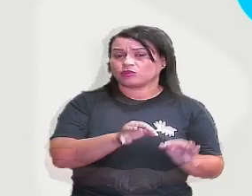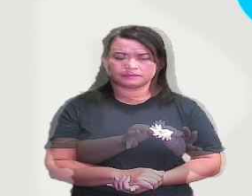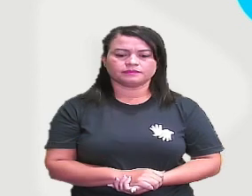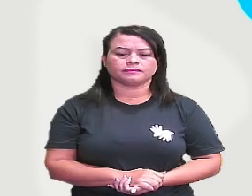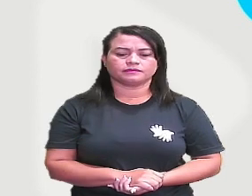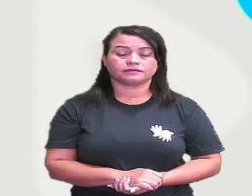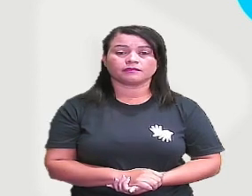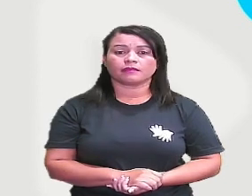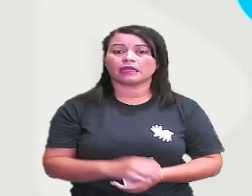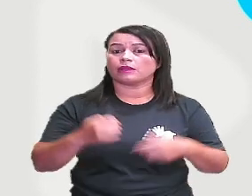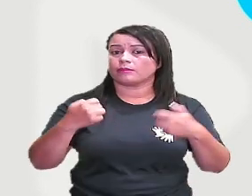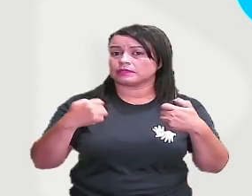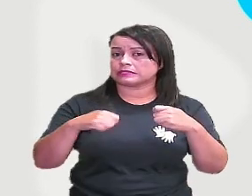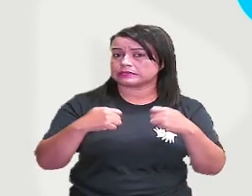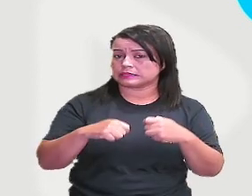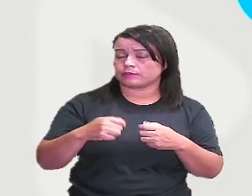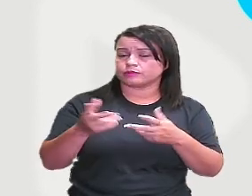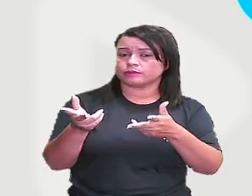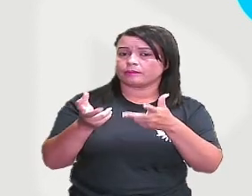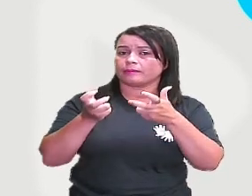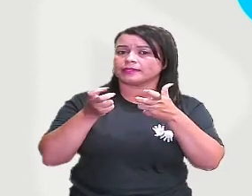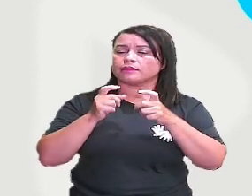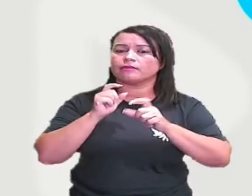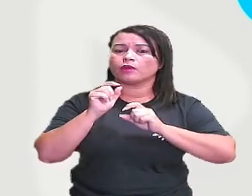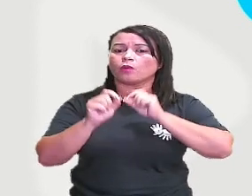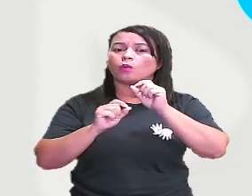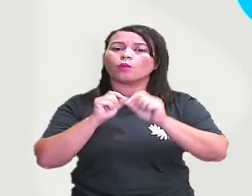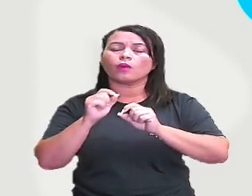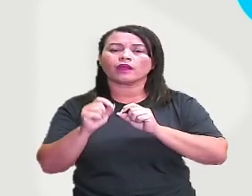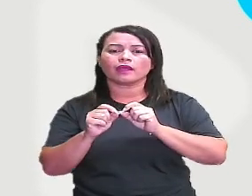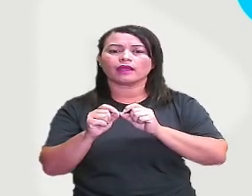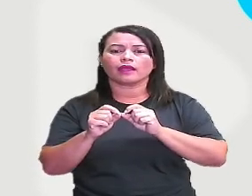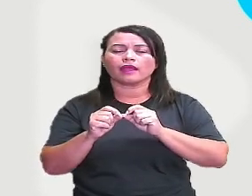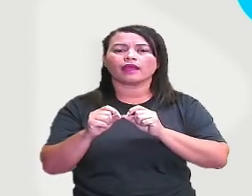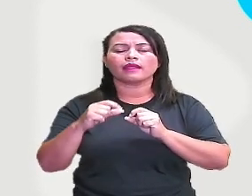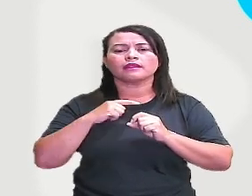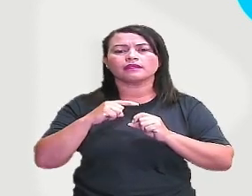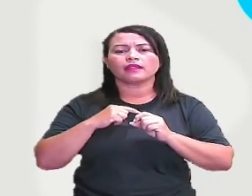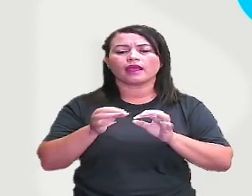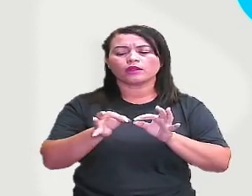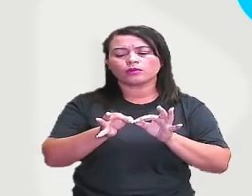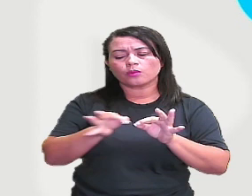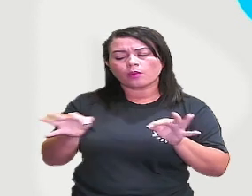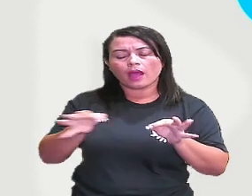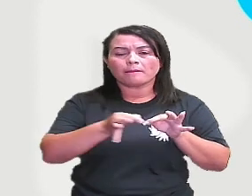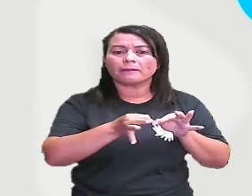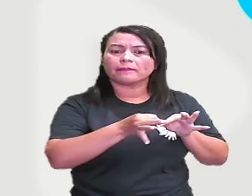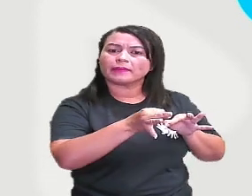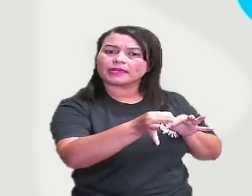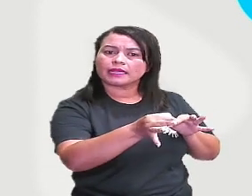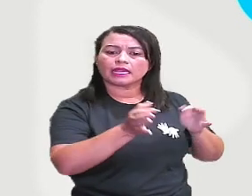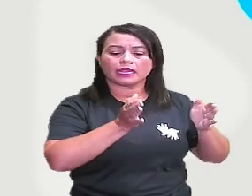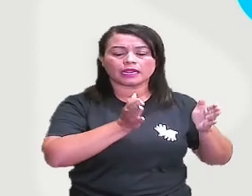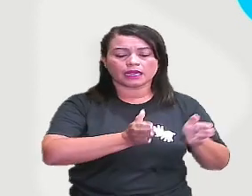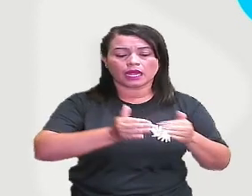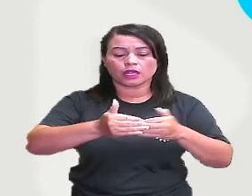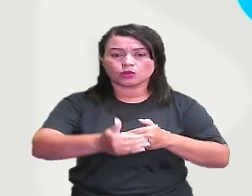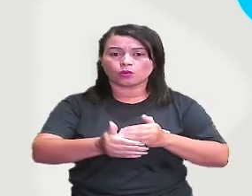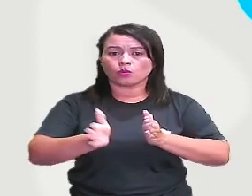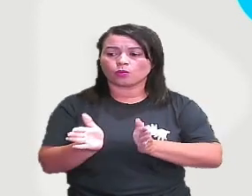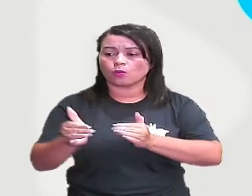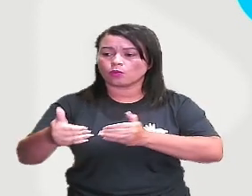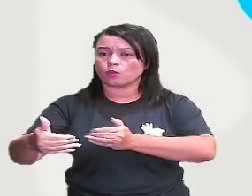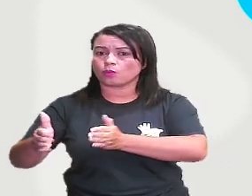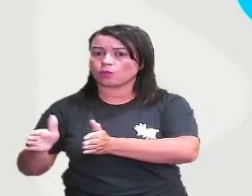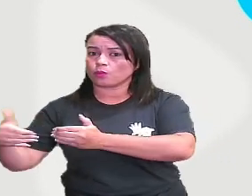aqui? Então, a gente precisa perceber a medida de cada cubo, né? E